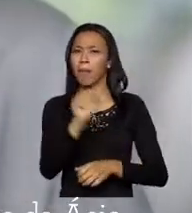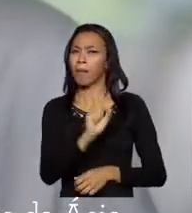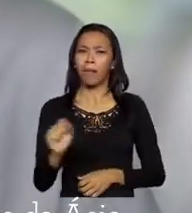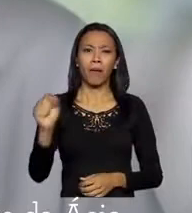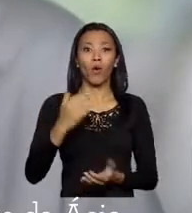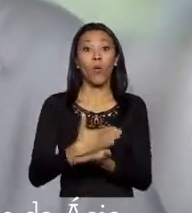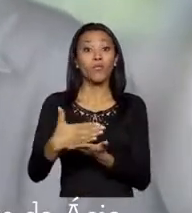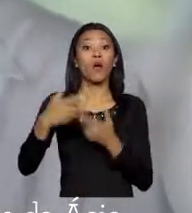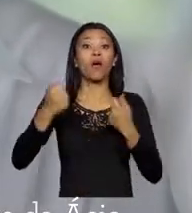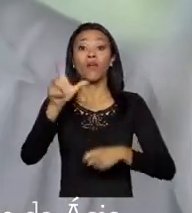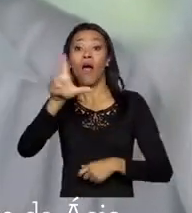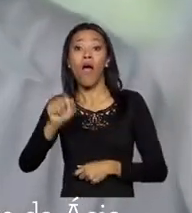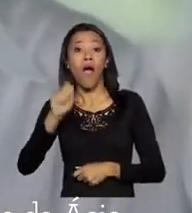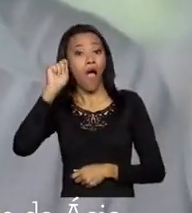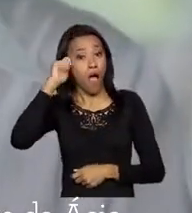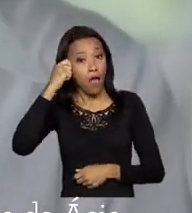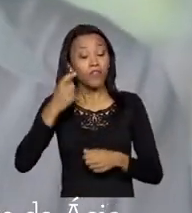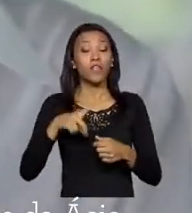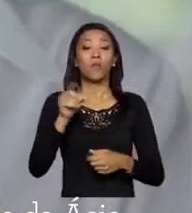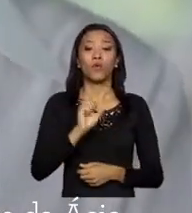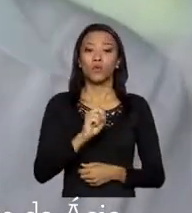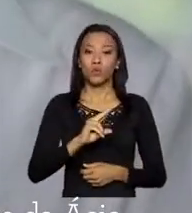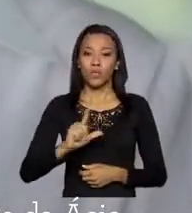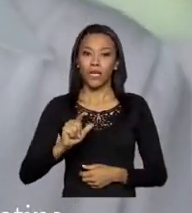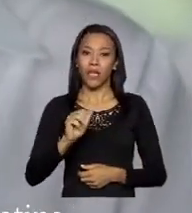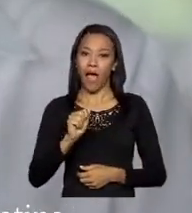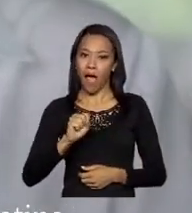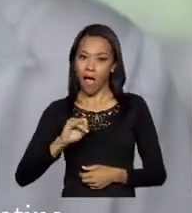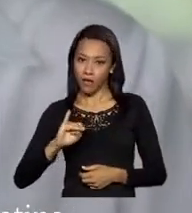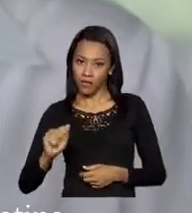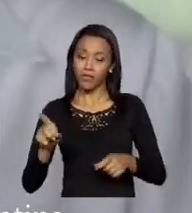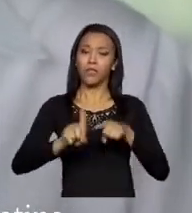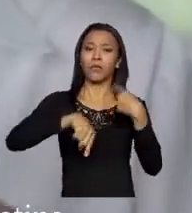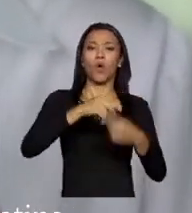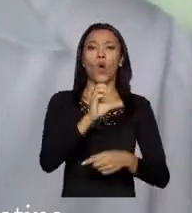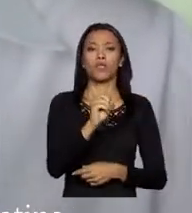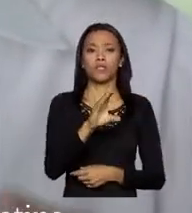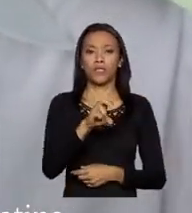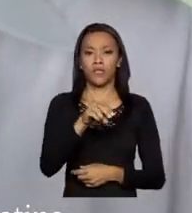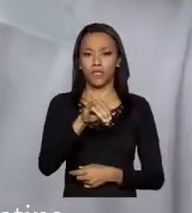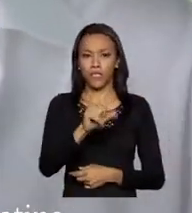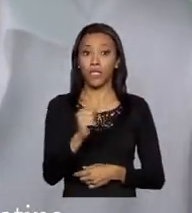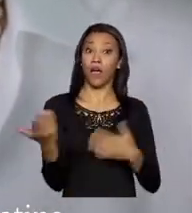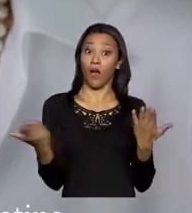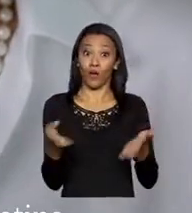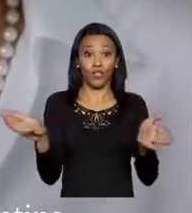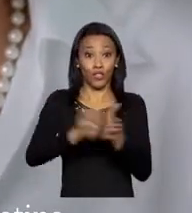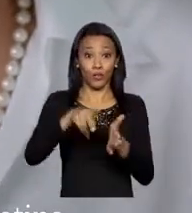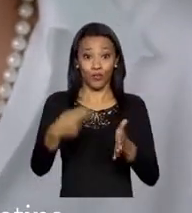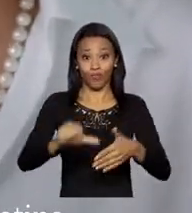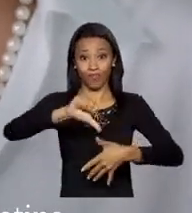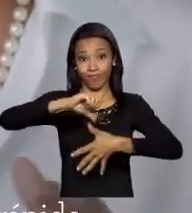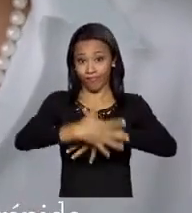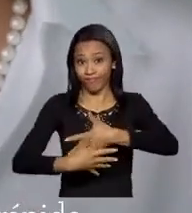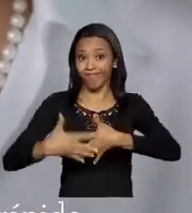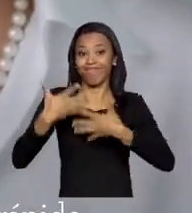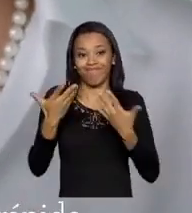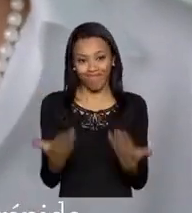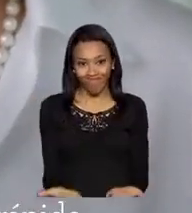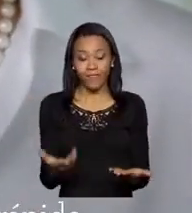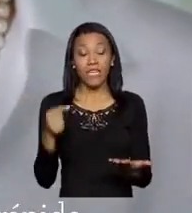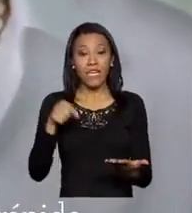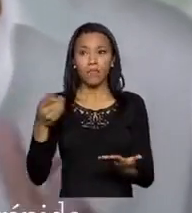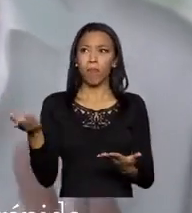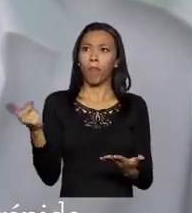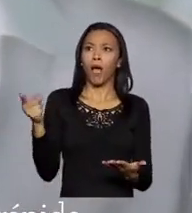começou na África se espalhou pelo sudeste da Ásia pela Oceania e agora está na América Latina e